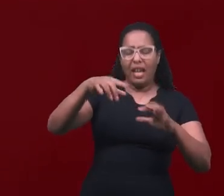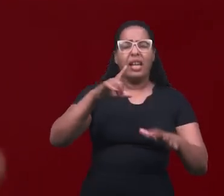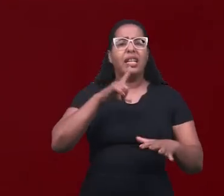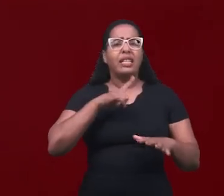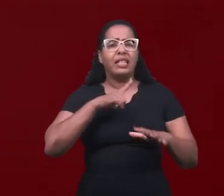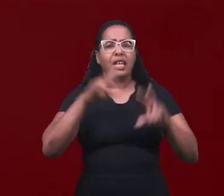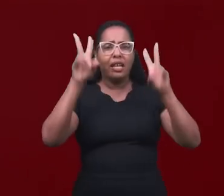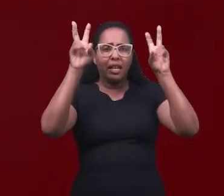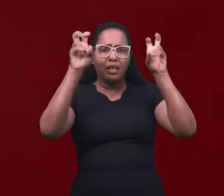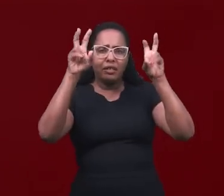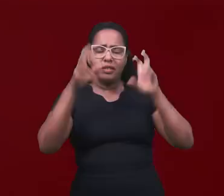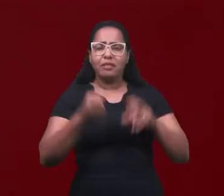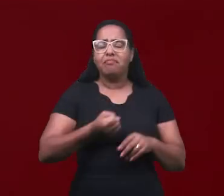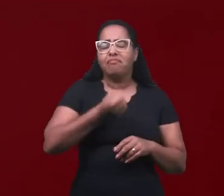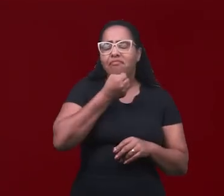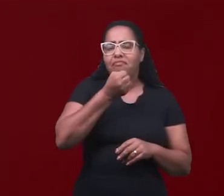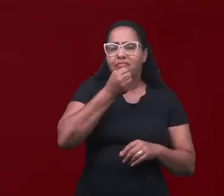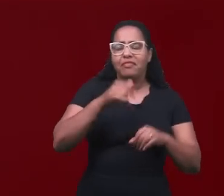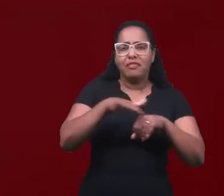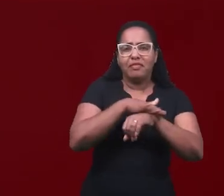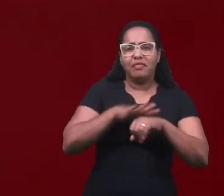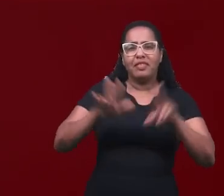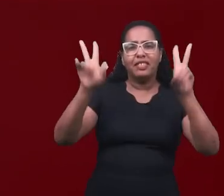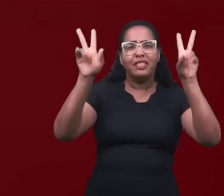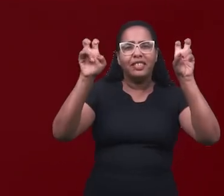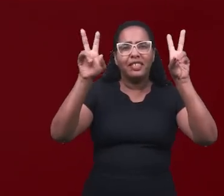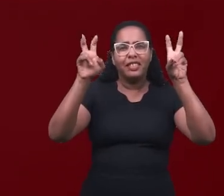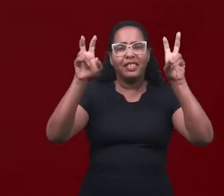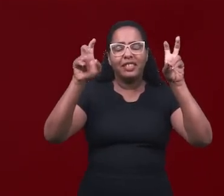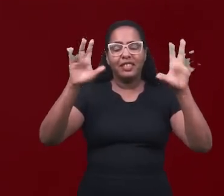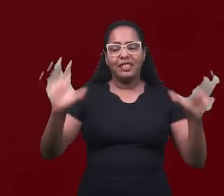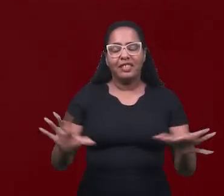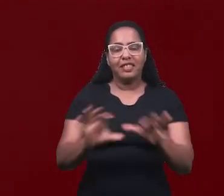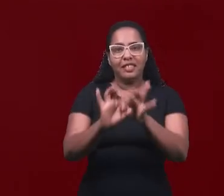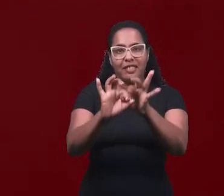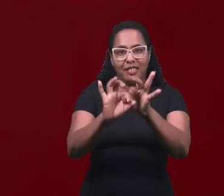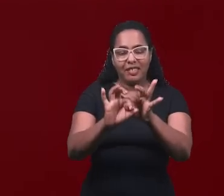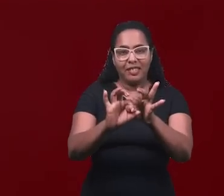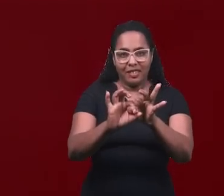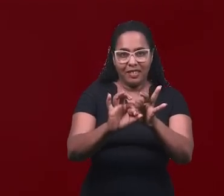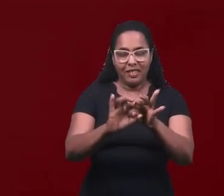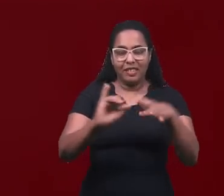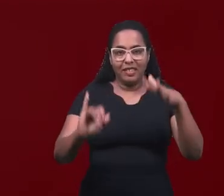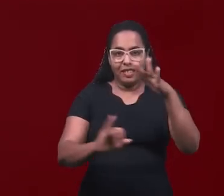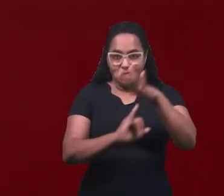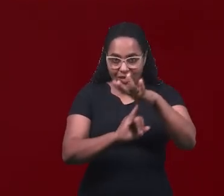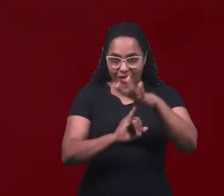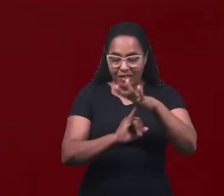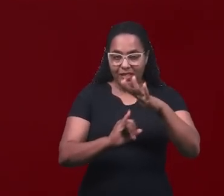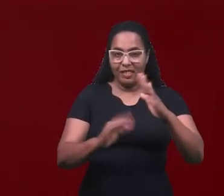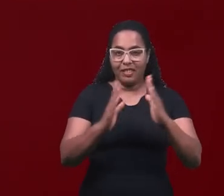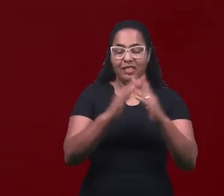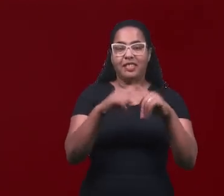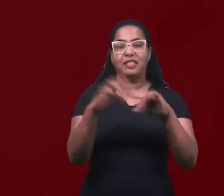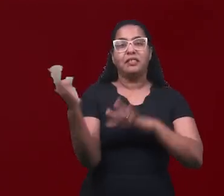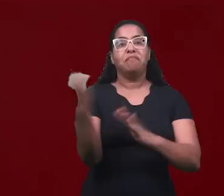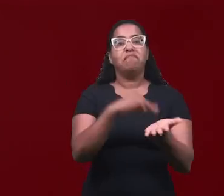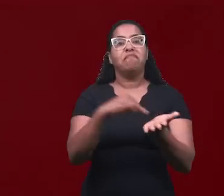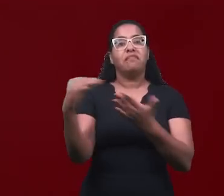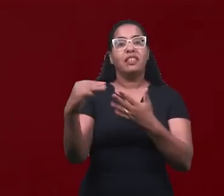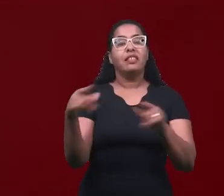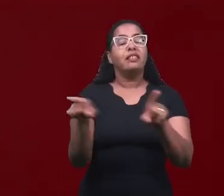assuntos, trazer entrevistados, para conversar sobre temas que são temas ligados à instituição, ligados à Igreja Cristã Maranata, mas